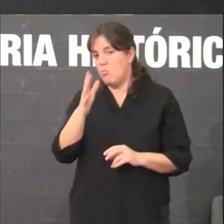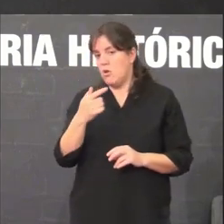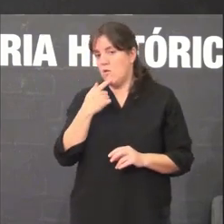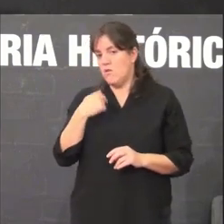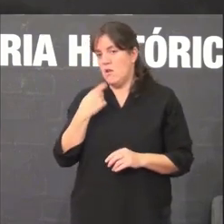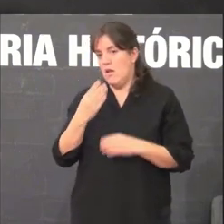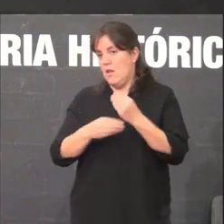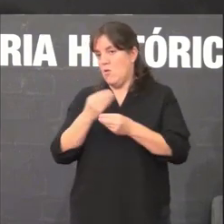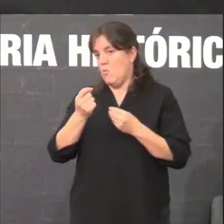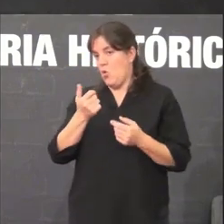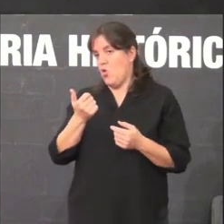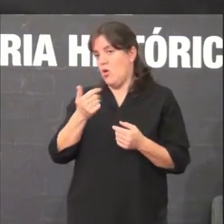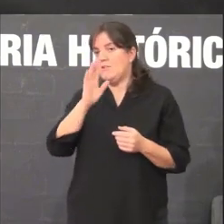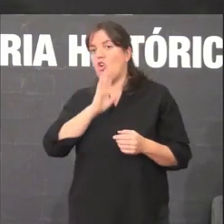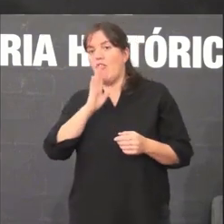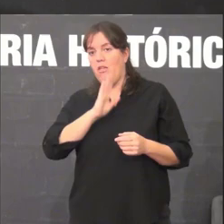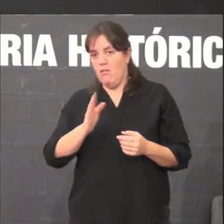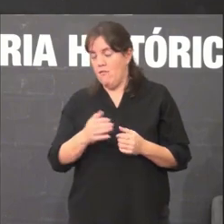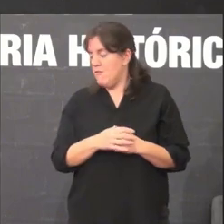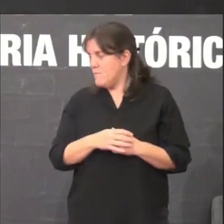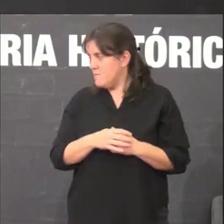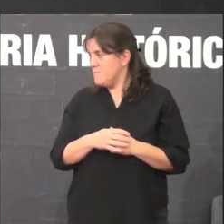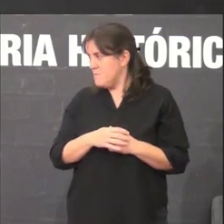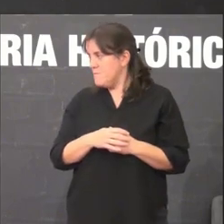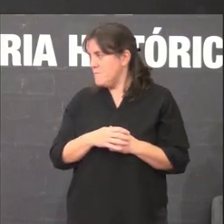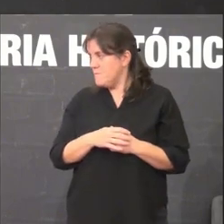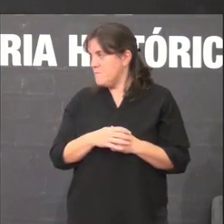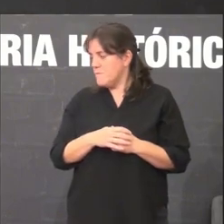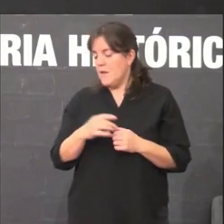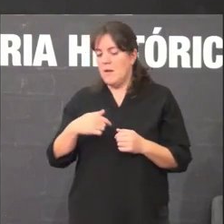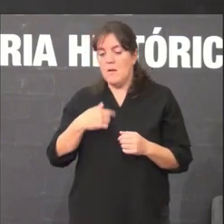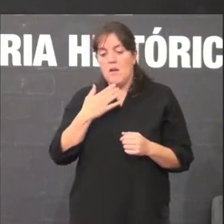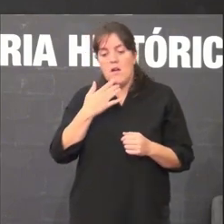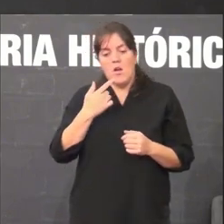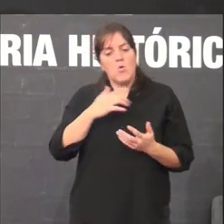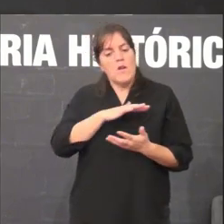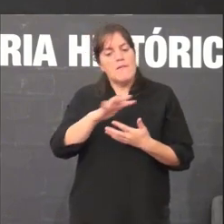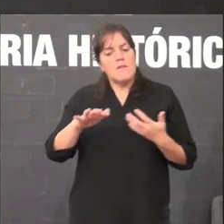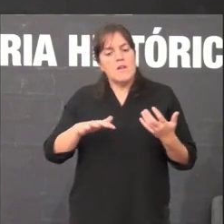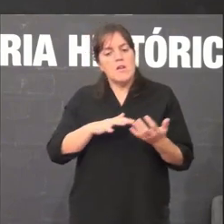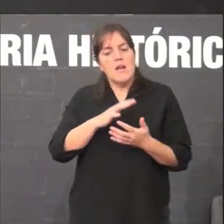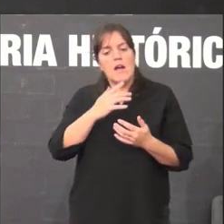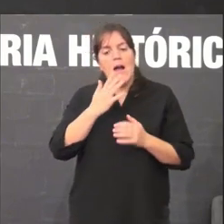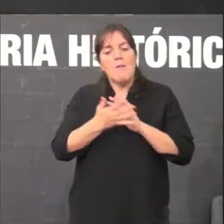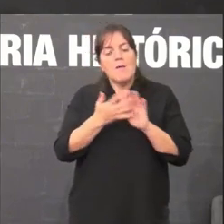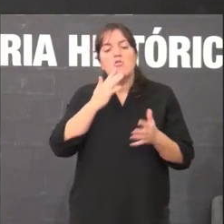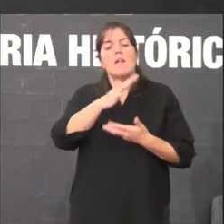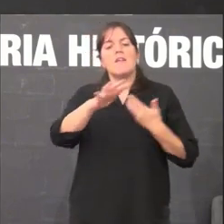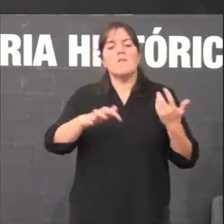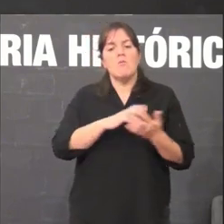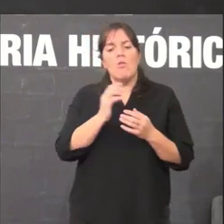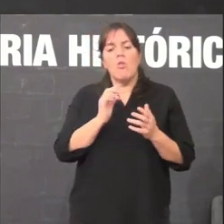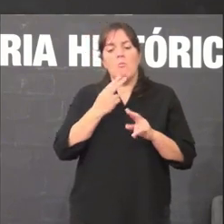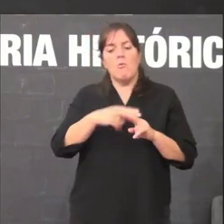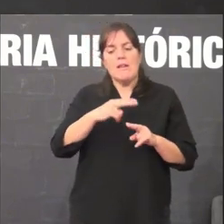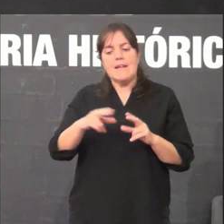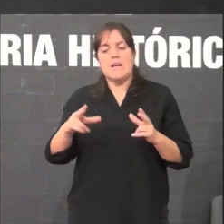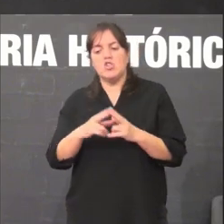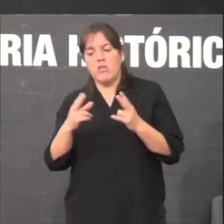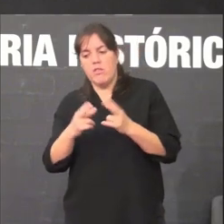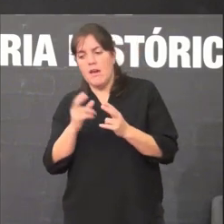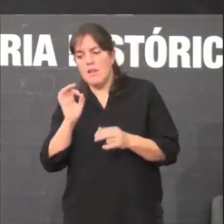generis. Mas que deu origem a uma revolução política e social. Ao contrário das